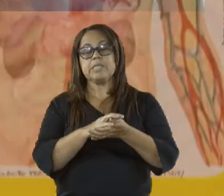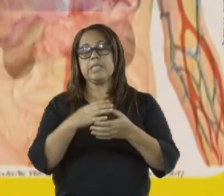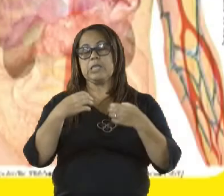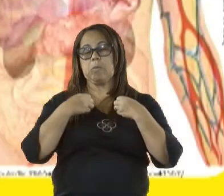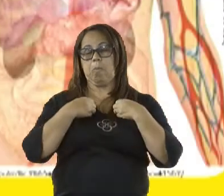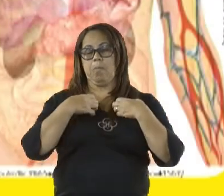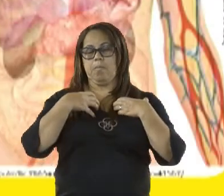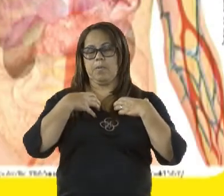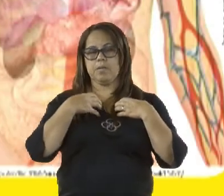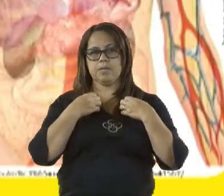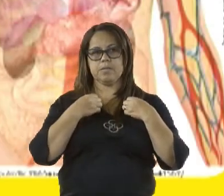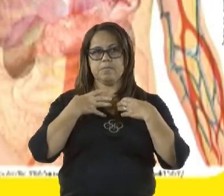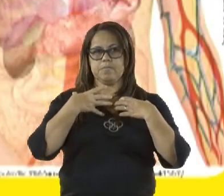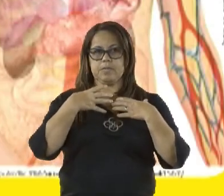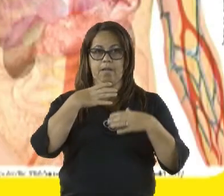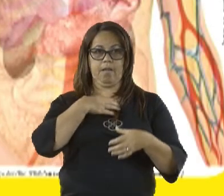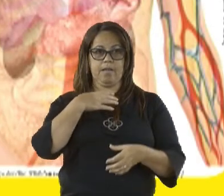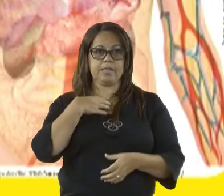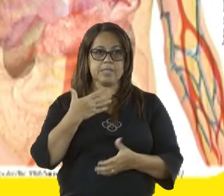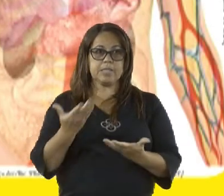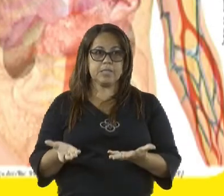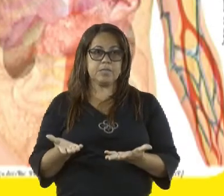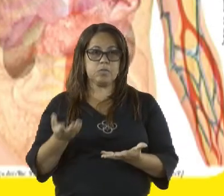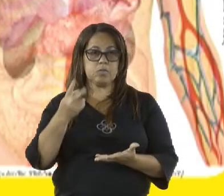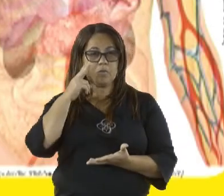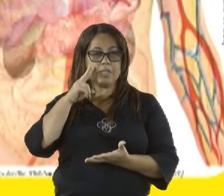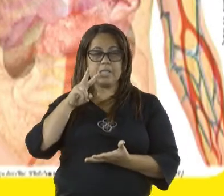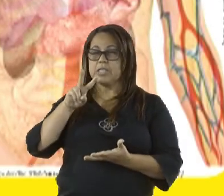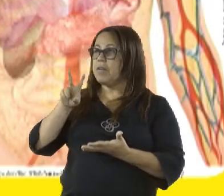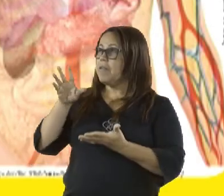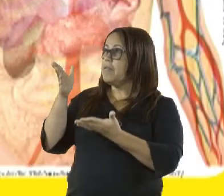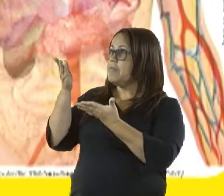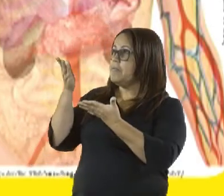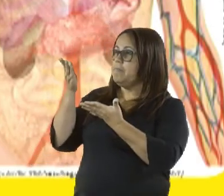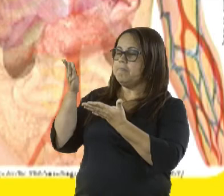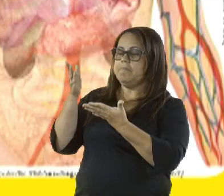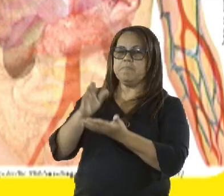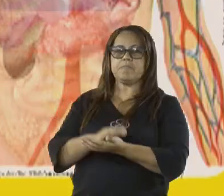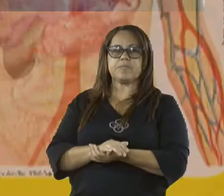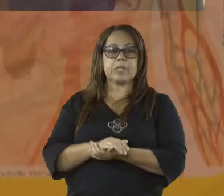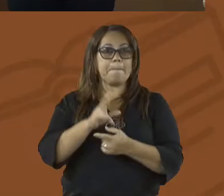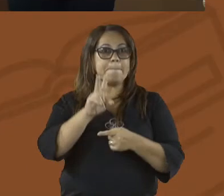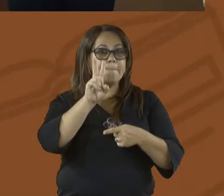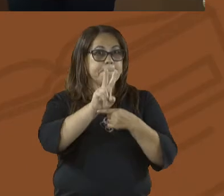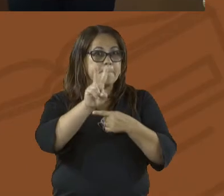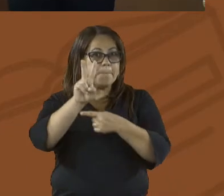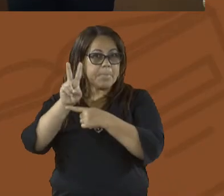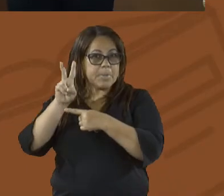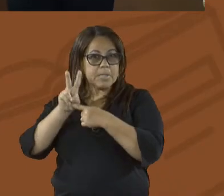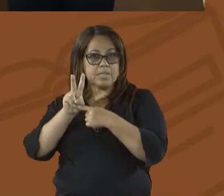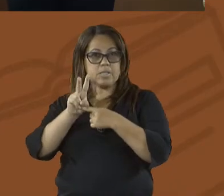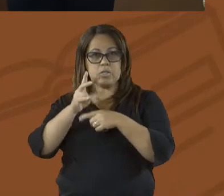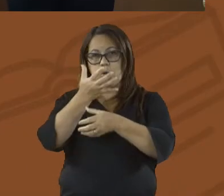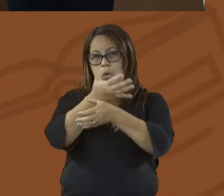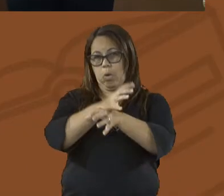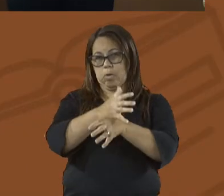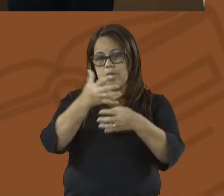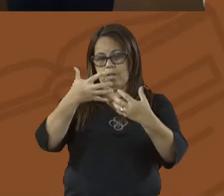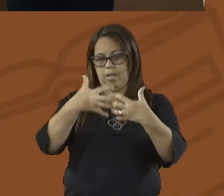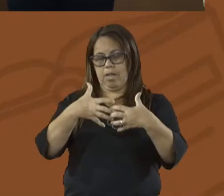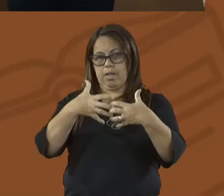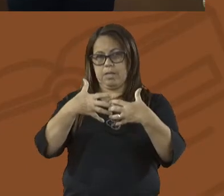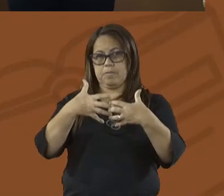pulmões ocupam aqui a caixa torácica, que é essa região do nosso esqueleto, certo? Que é protegido ali pelas costelas, coluna